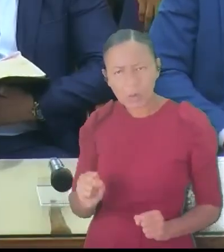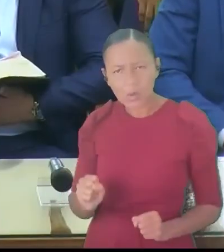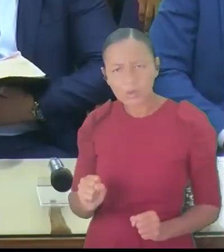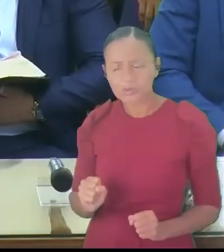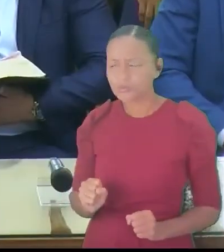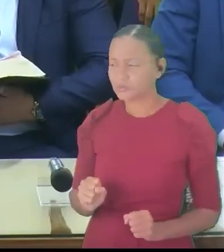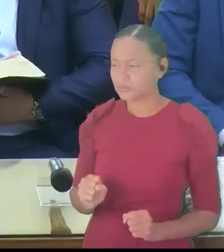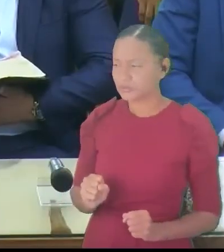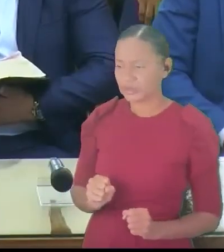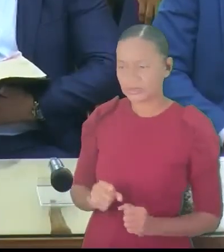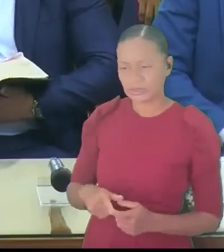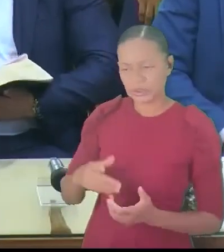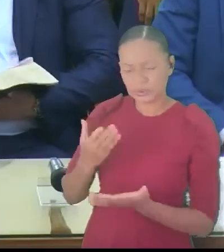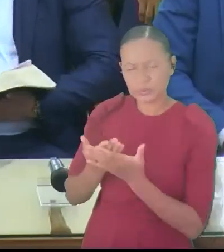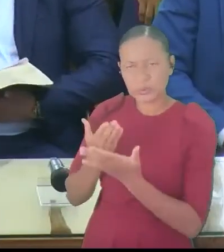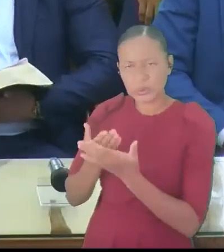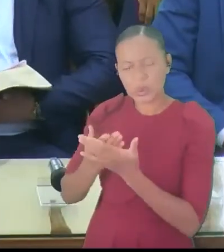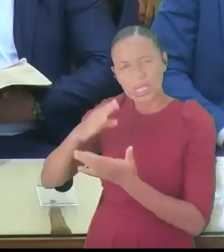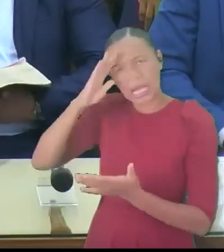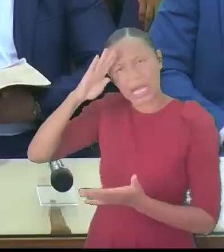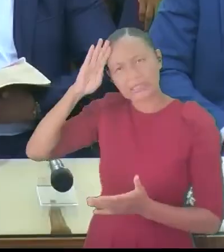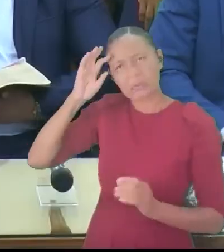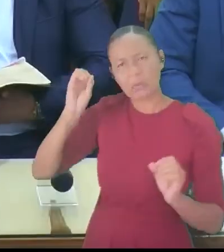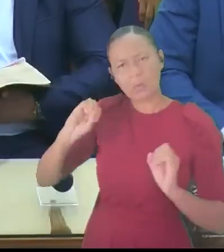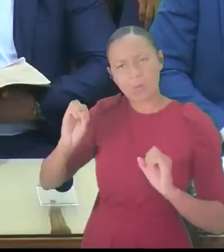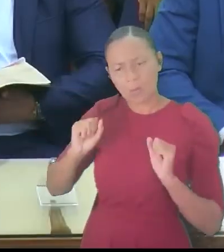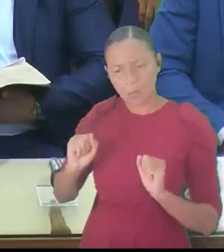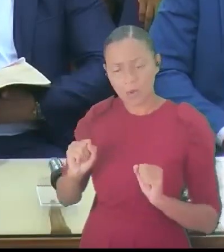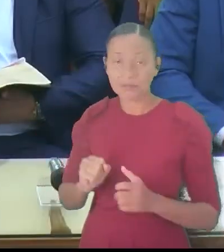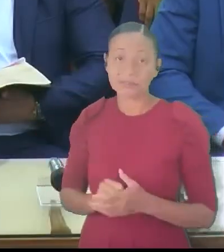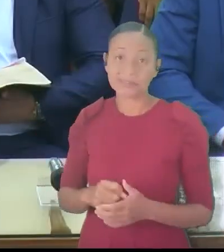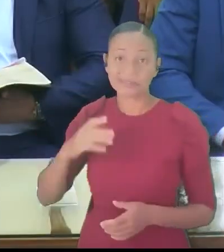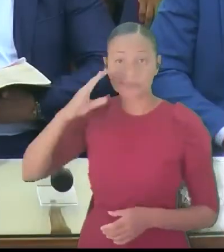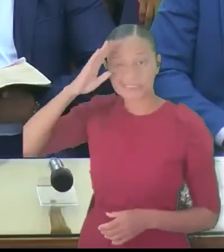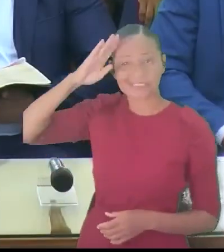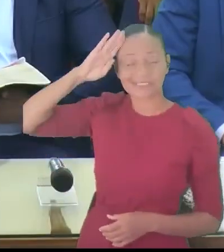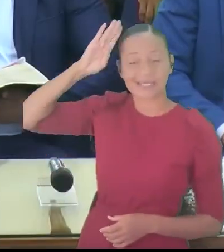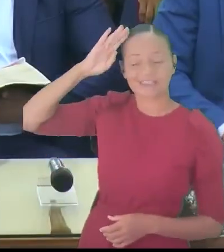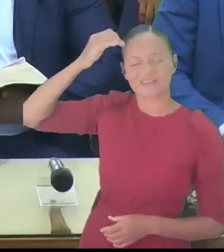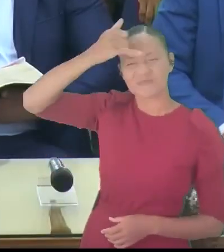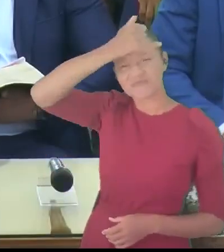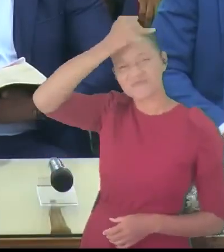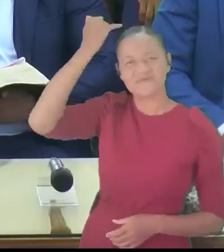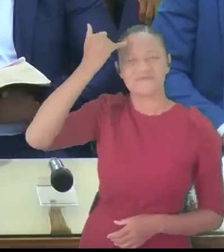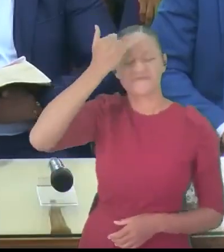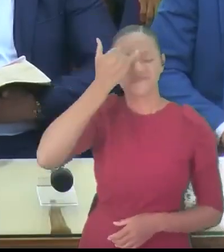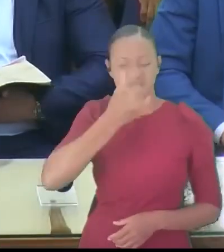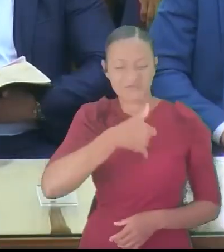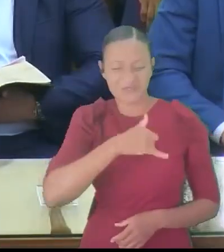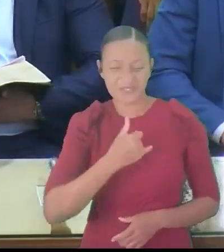pessoa que não tem academia pode ser usada por Deus? E se tiver academia e tiver unção?